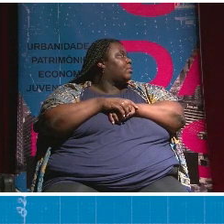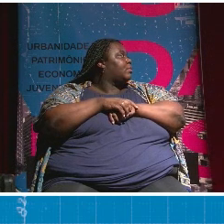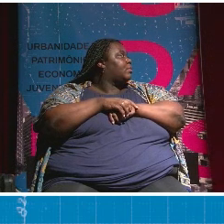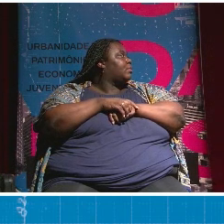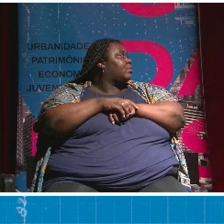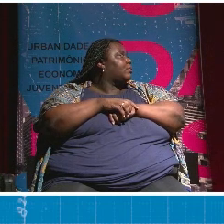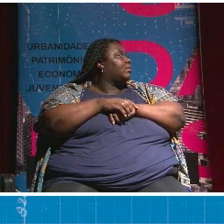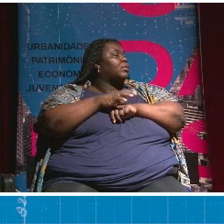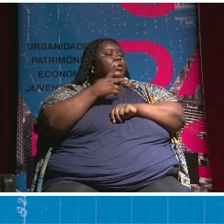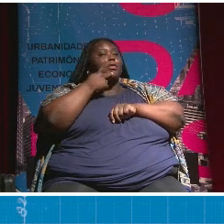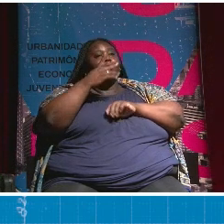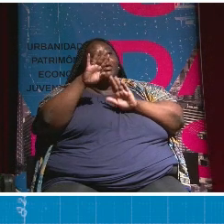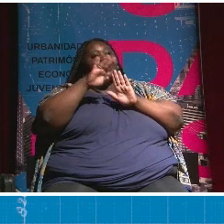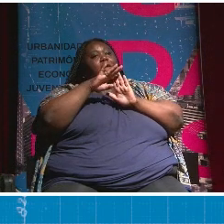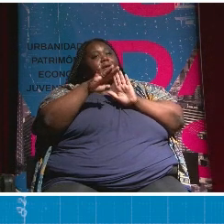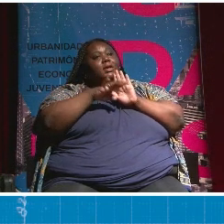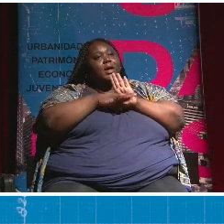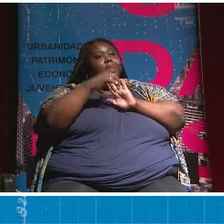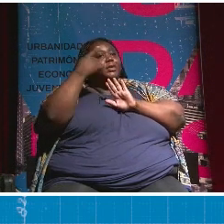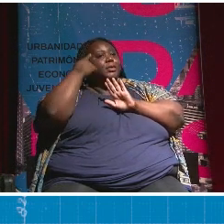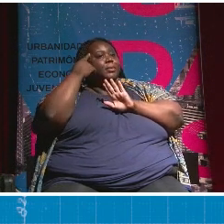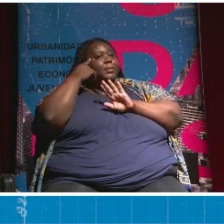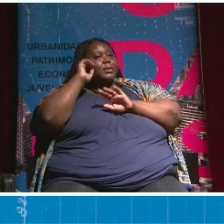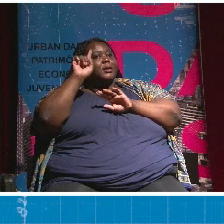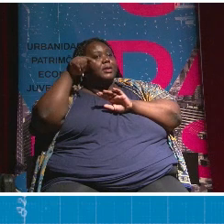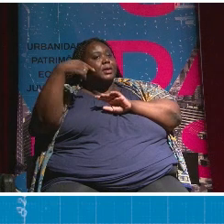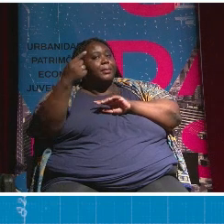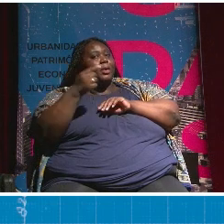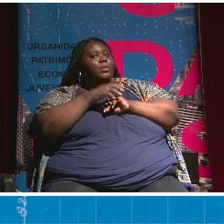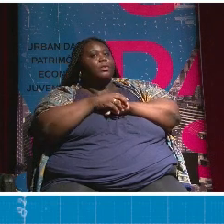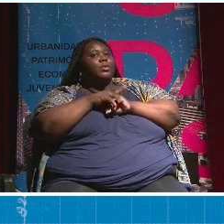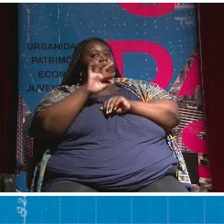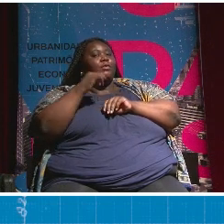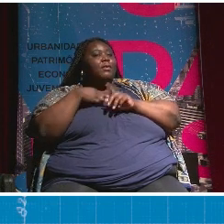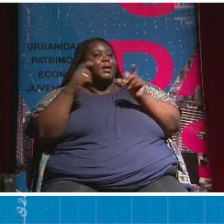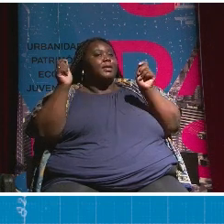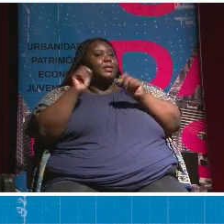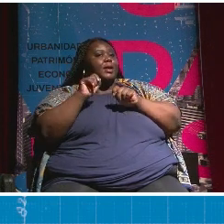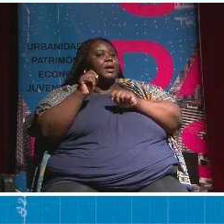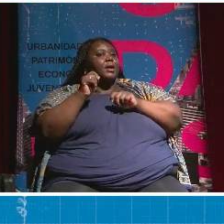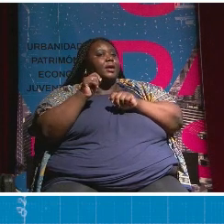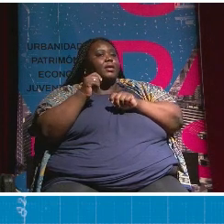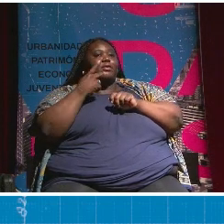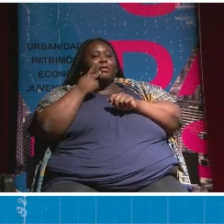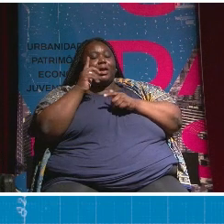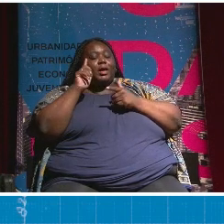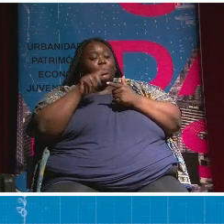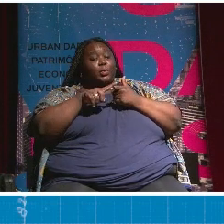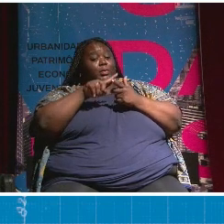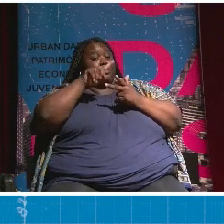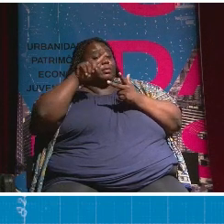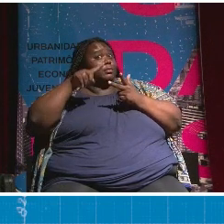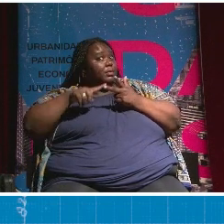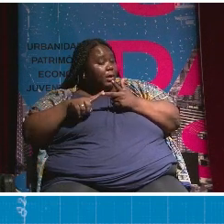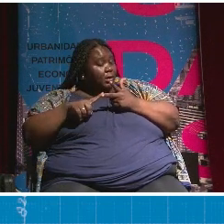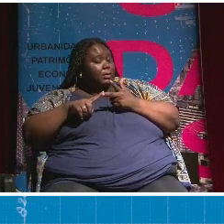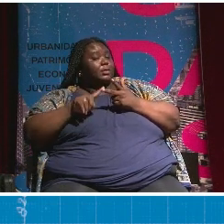dizendo, né, sobre as escalas e as lógicas, e daqui a pouco vai me permitir introduzir o ato 2 e o ato 3